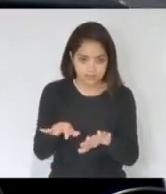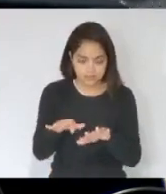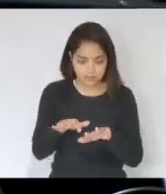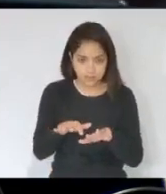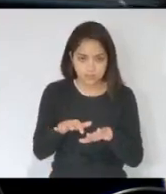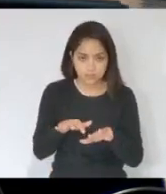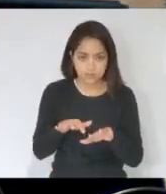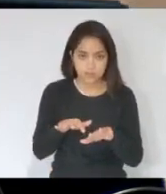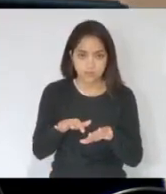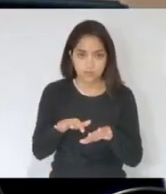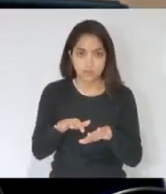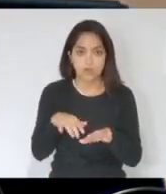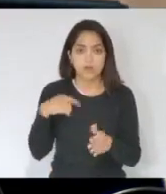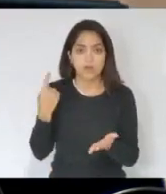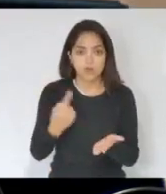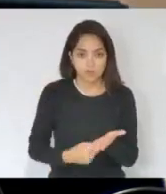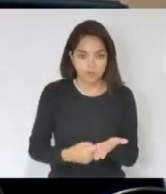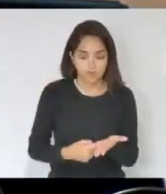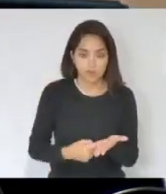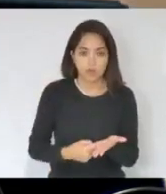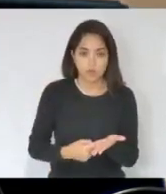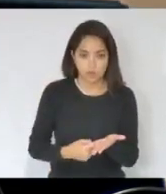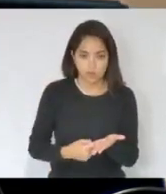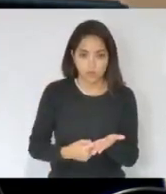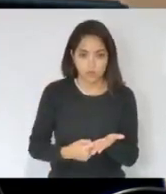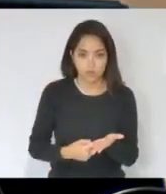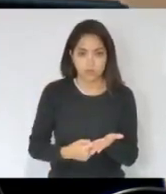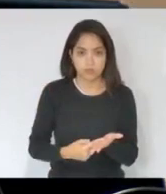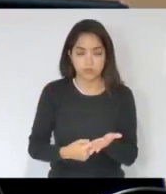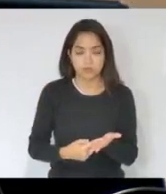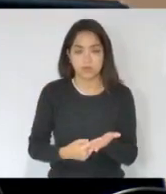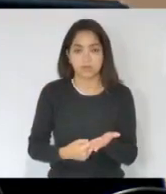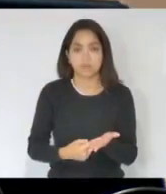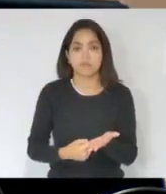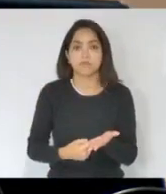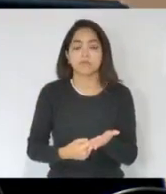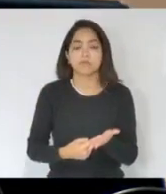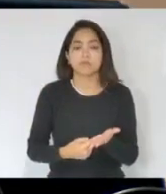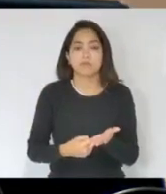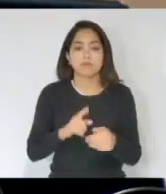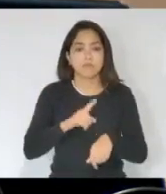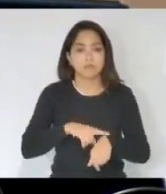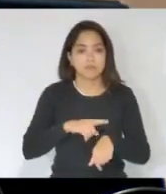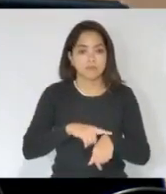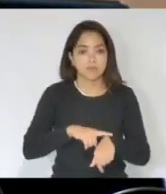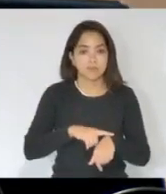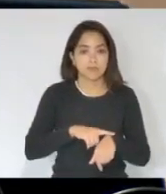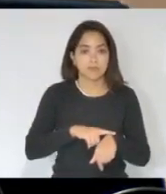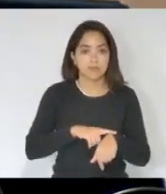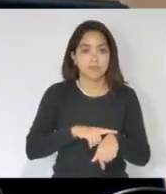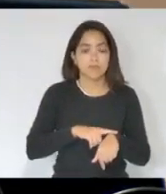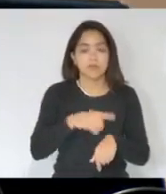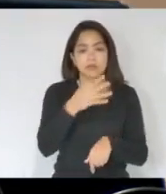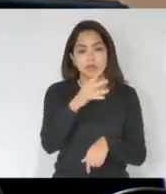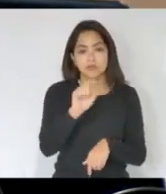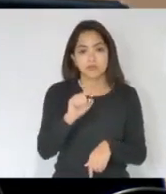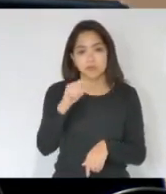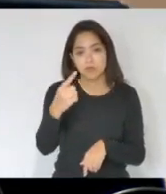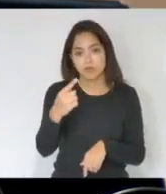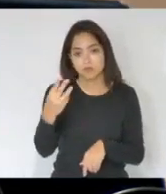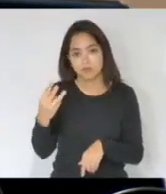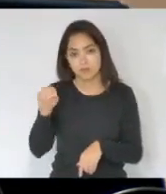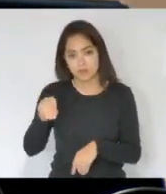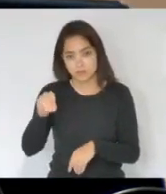sessão e convocou outra extraordinária para as 16 horas e 13